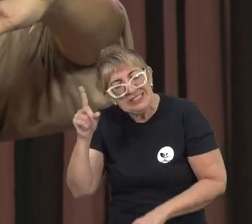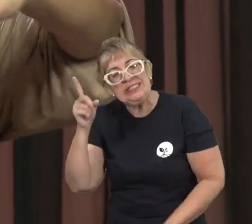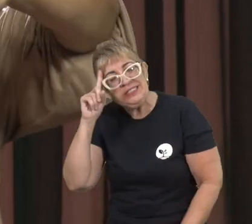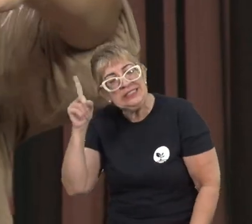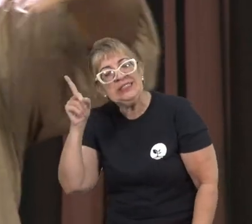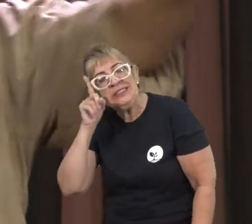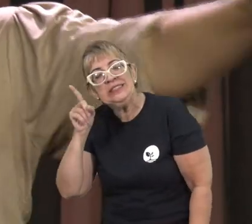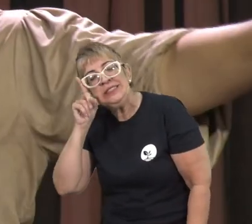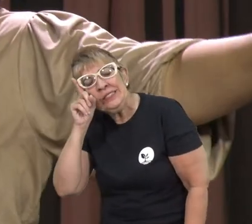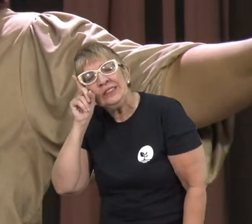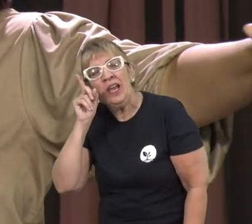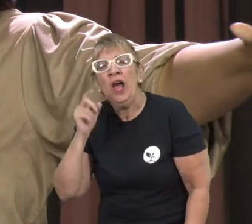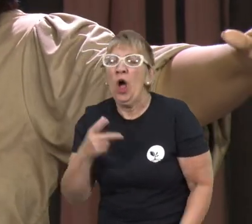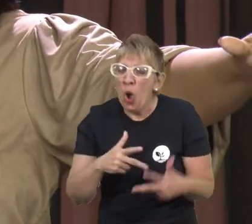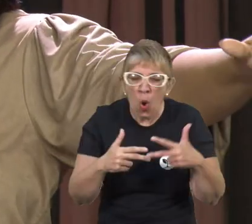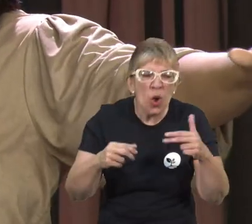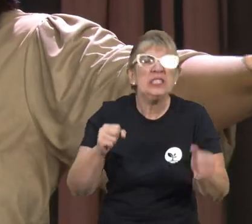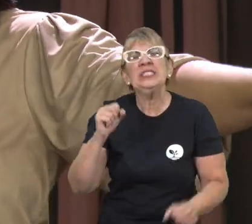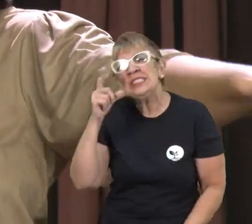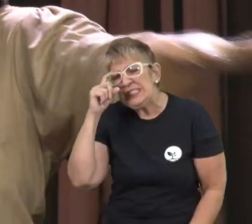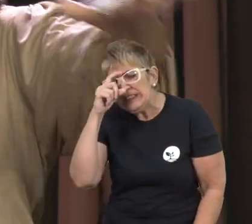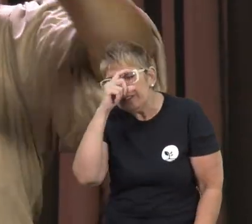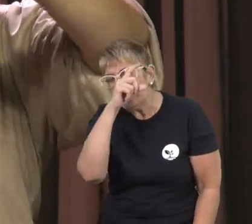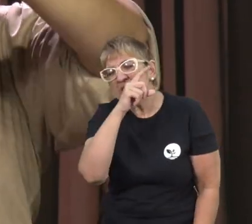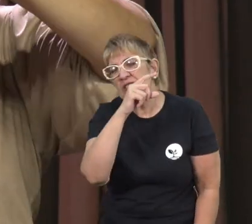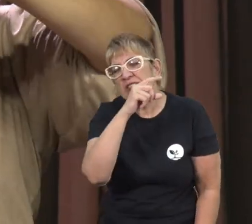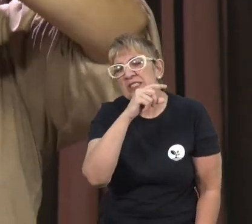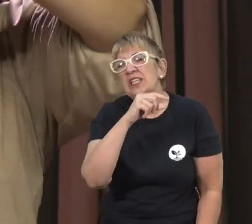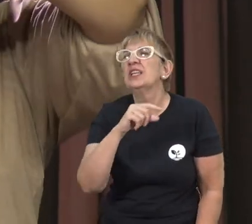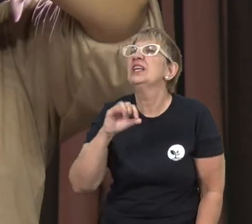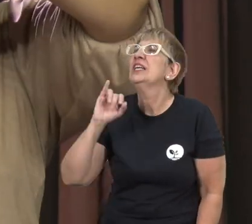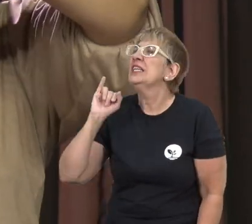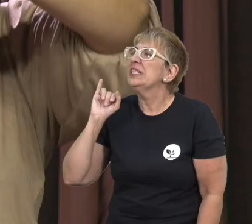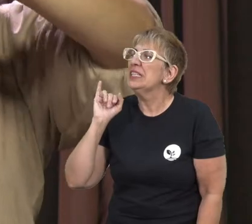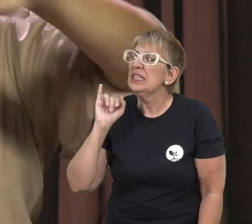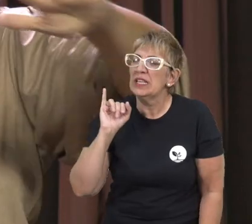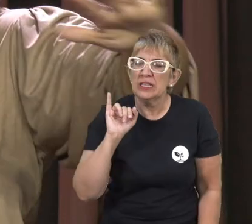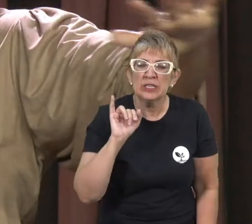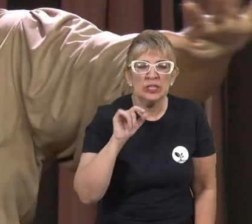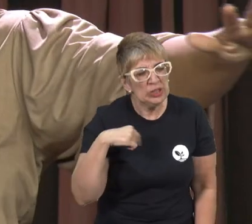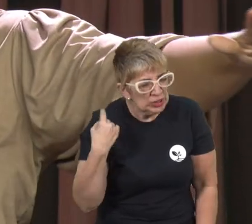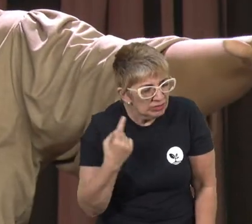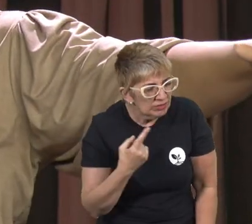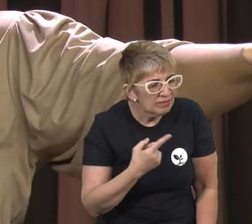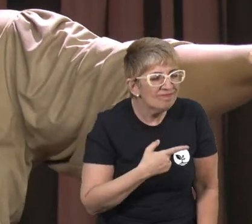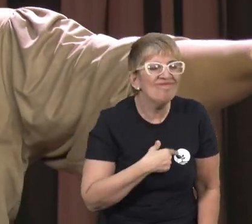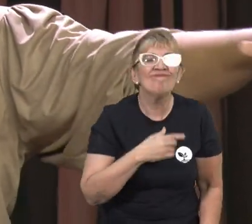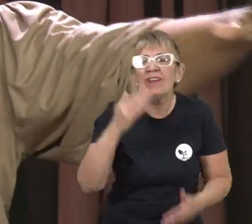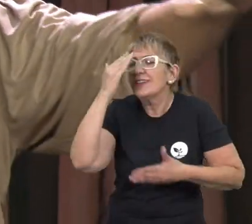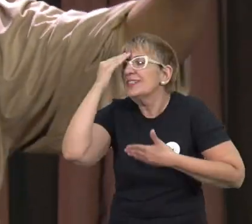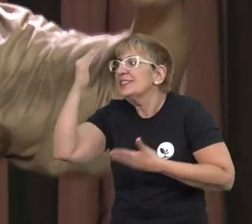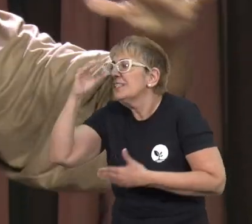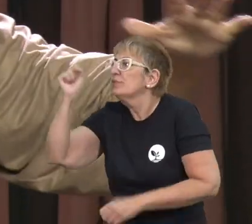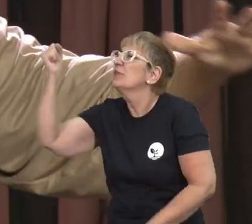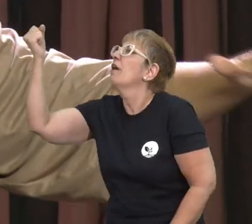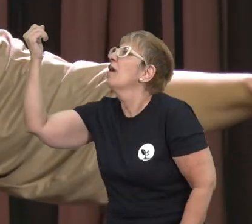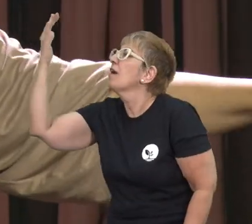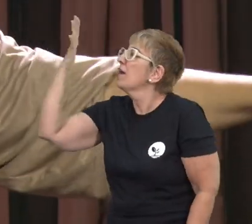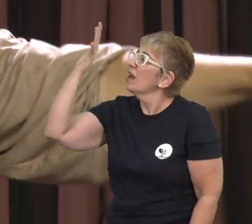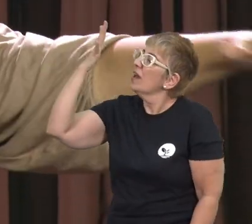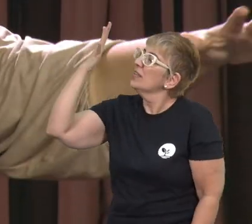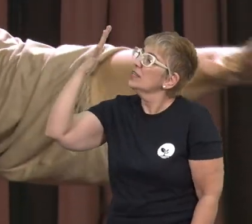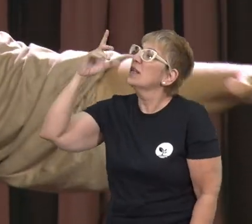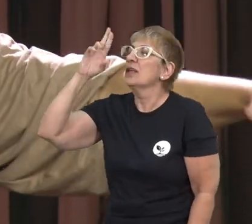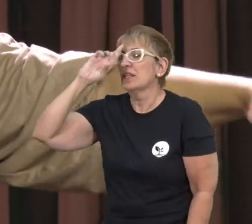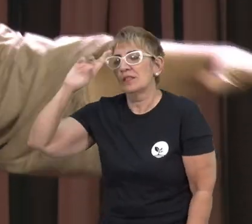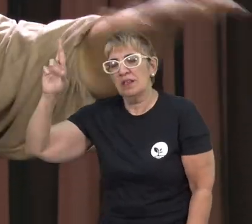circunstâncias mais absurdas das nossas vidas. Se não fosse a graça do Senhor sobre a minha vida,